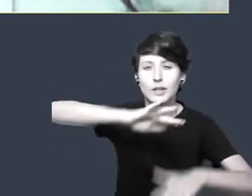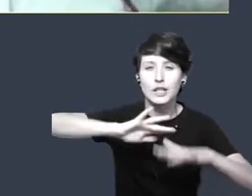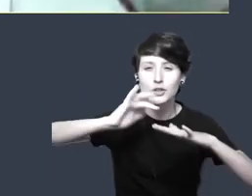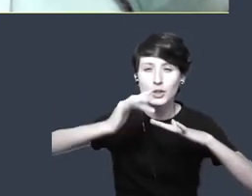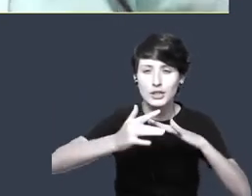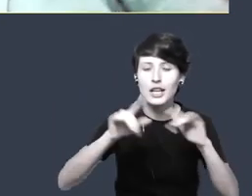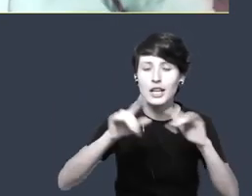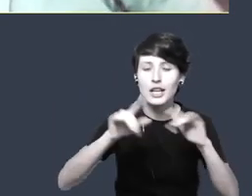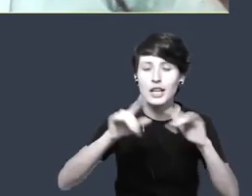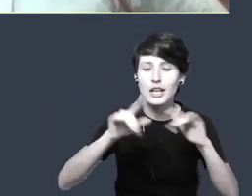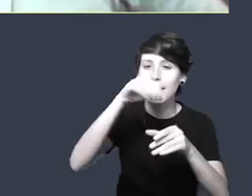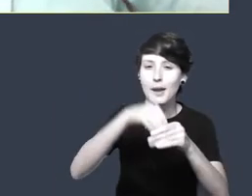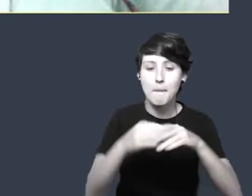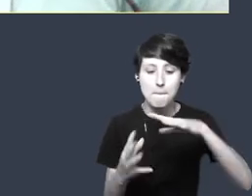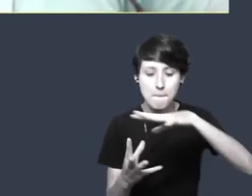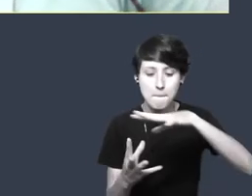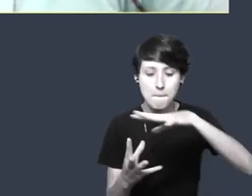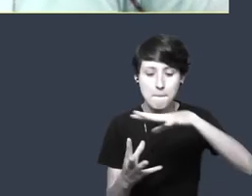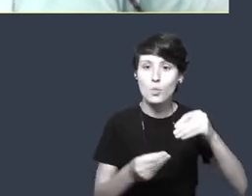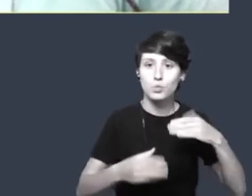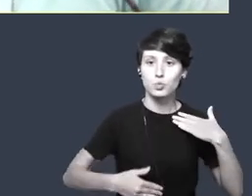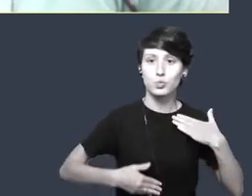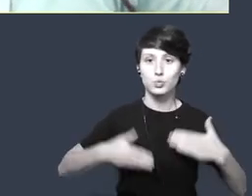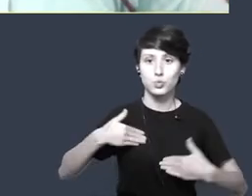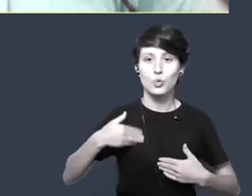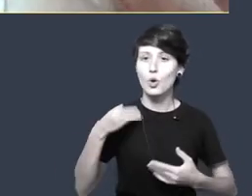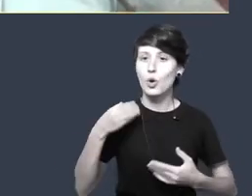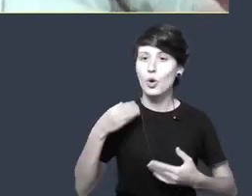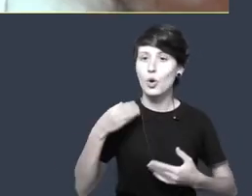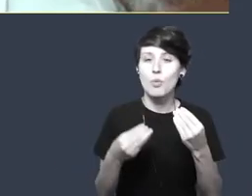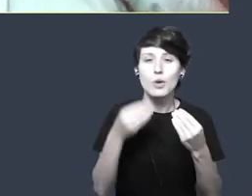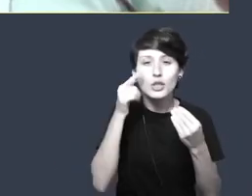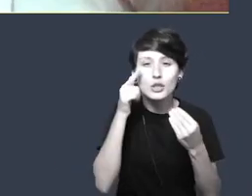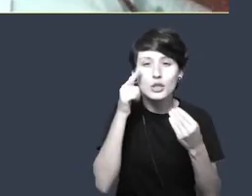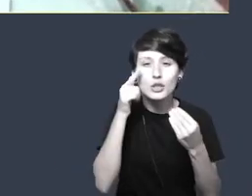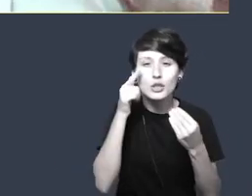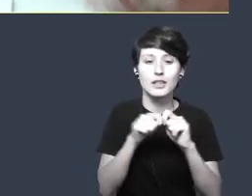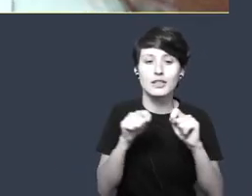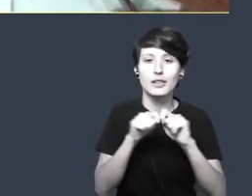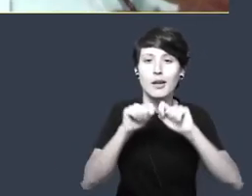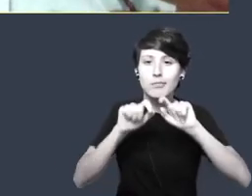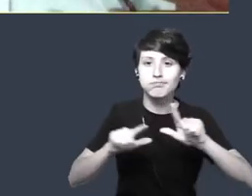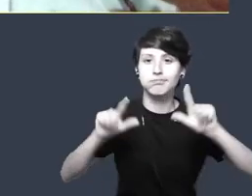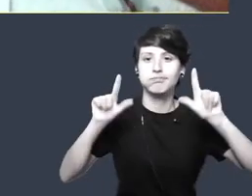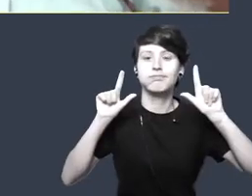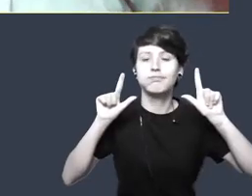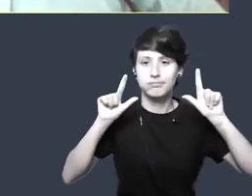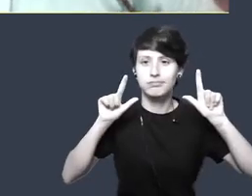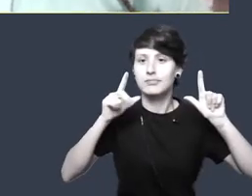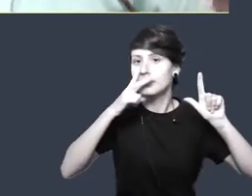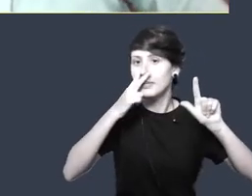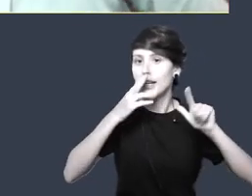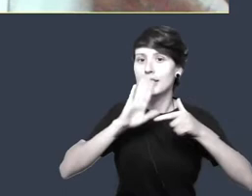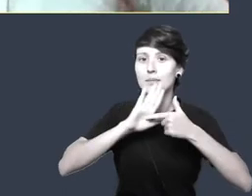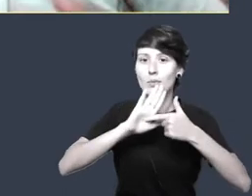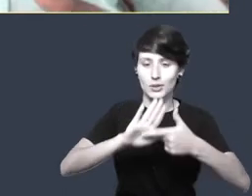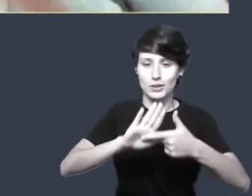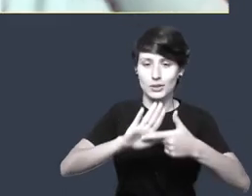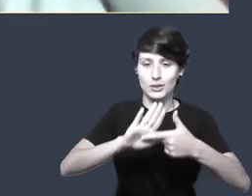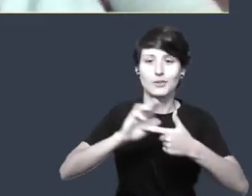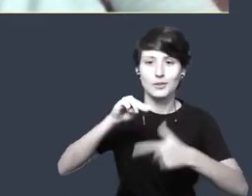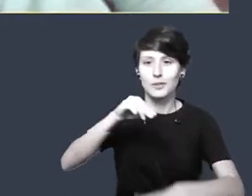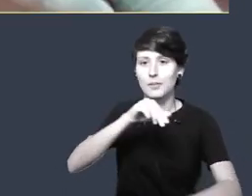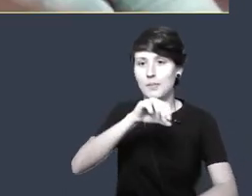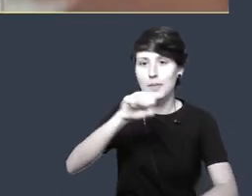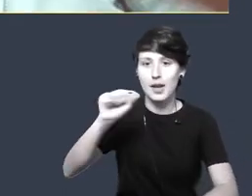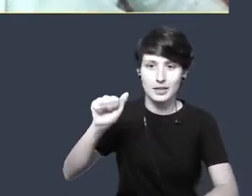nosso mundo físico, e como que a gente agora está conseguindo levantar um debate, trazendo a massa, sobre os